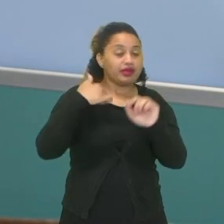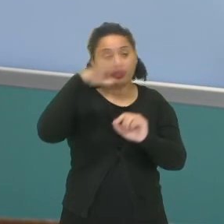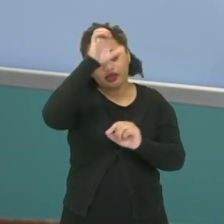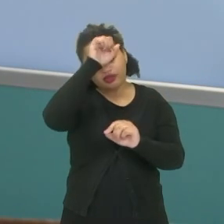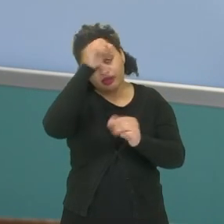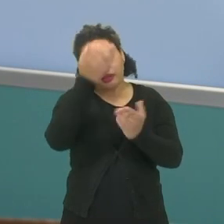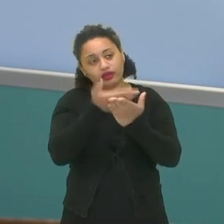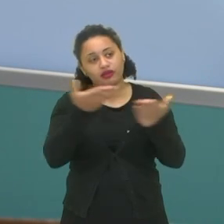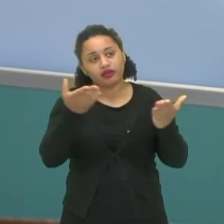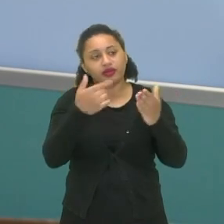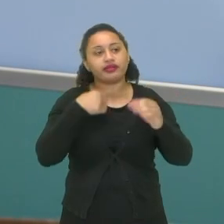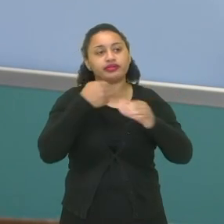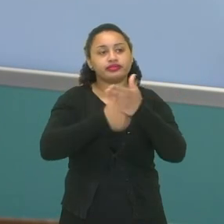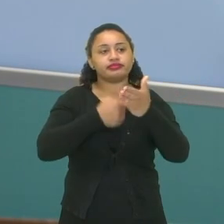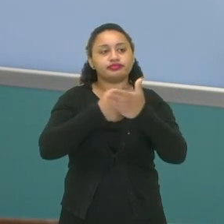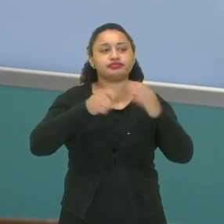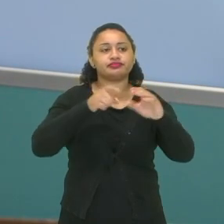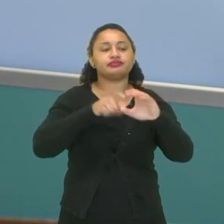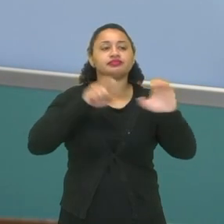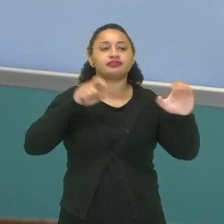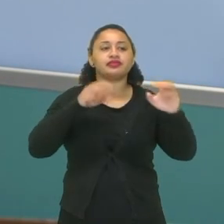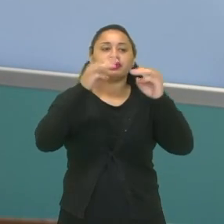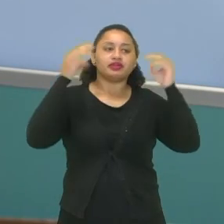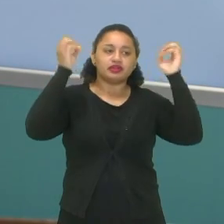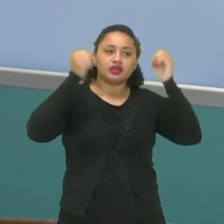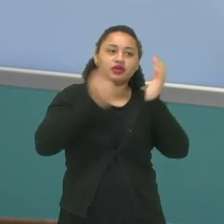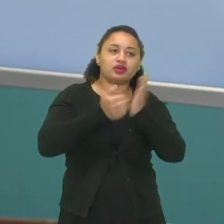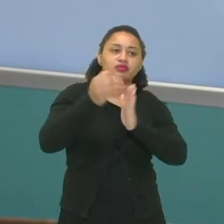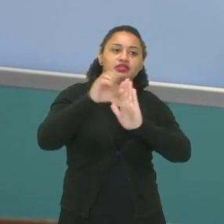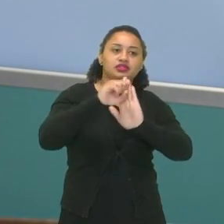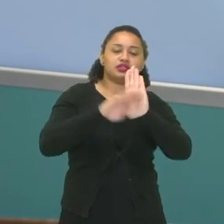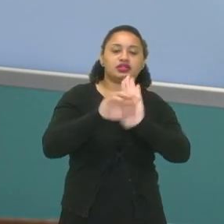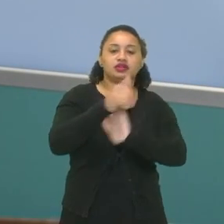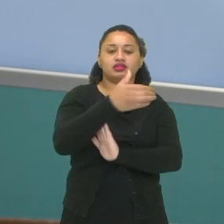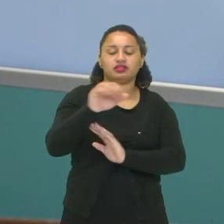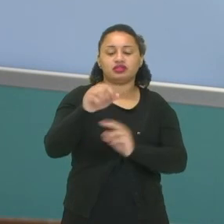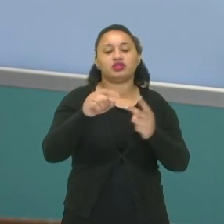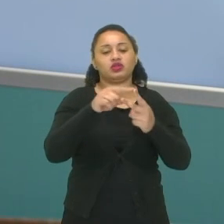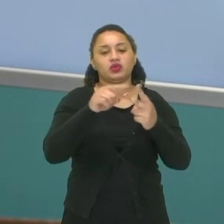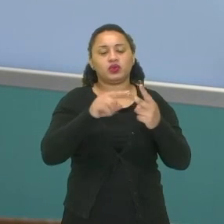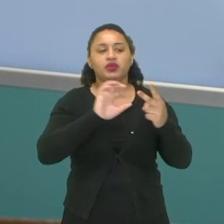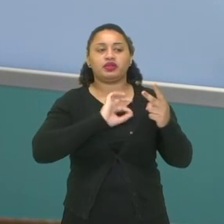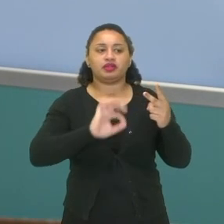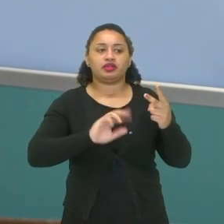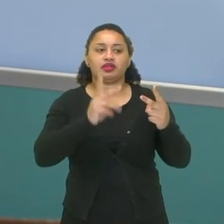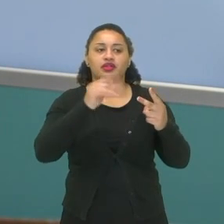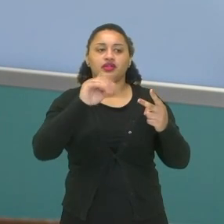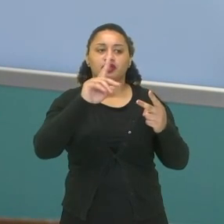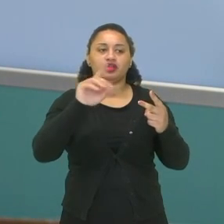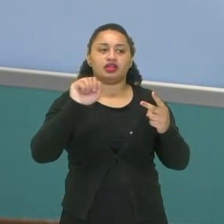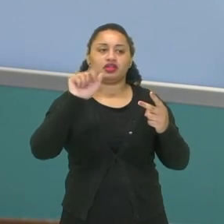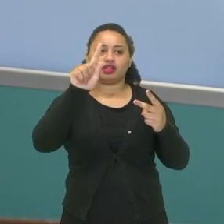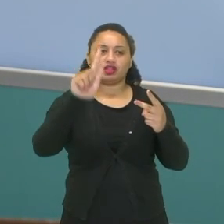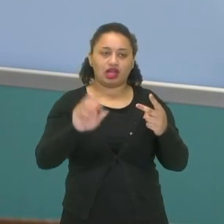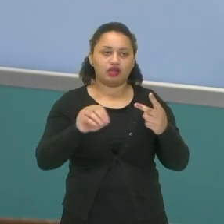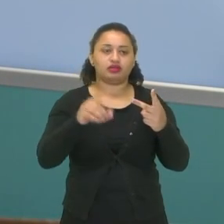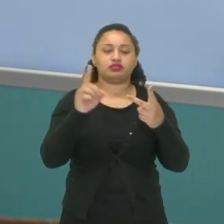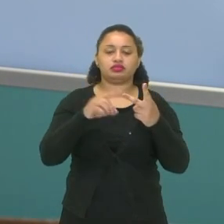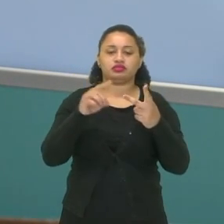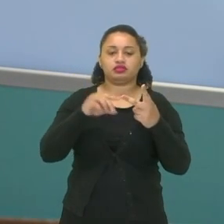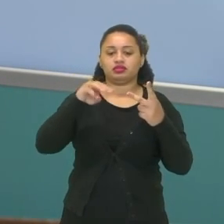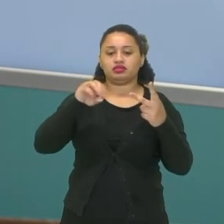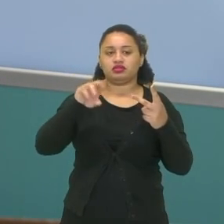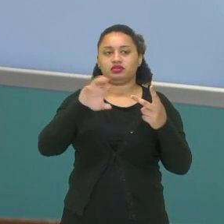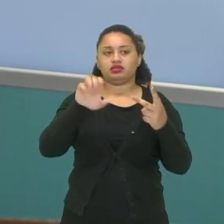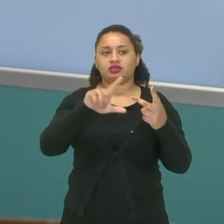pela independência do México, iniciada no início do século XIX pelos padres Hidalgos e Morelos, né, que tinham uma visão da